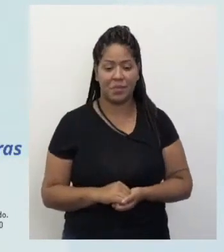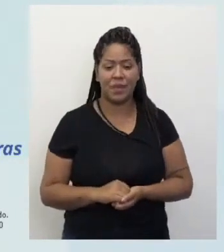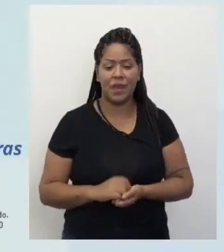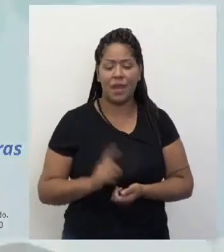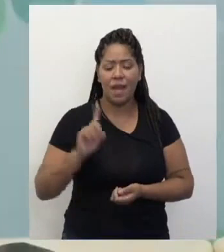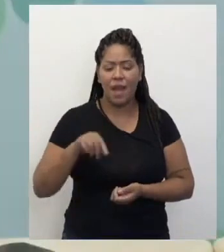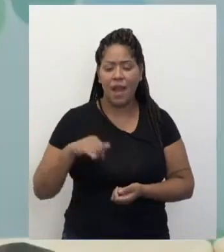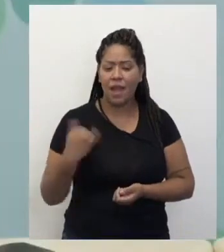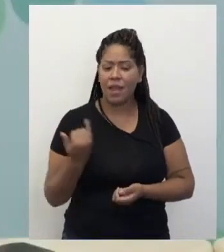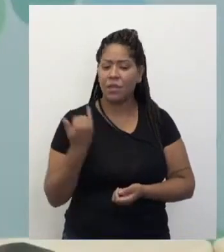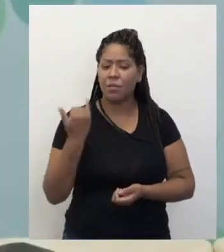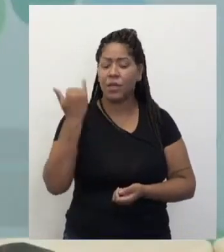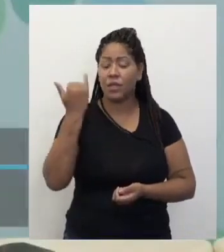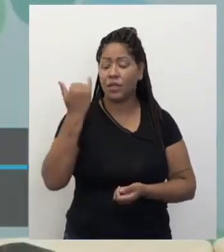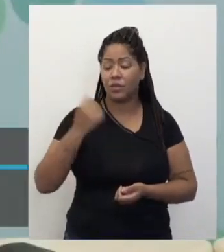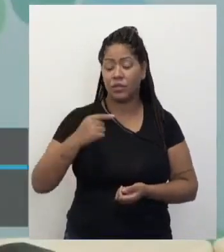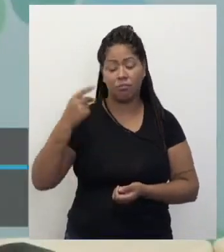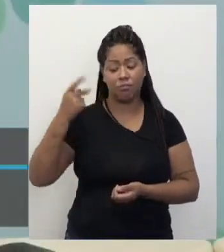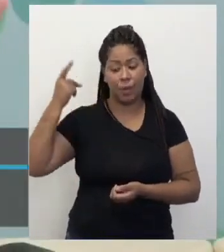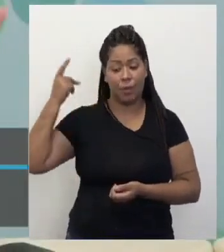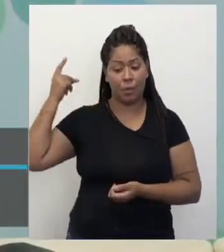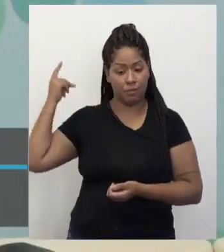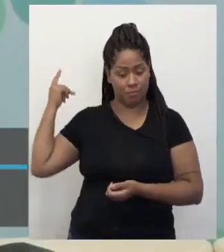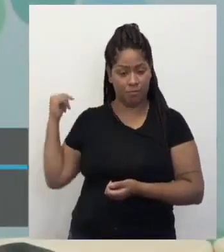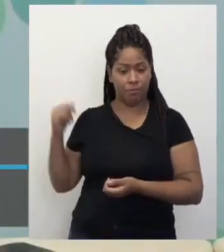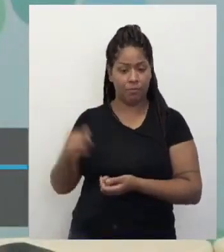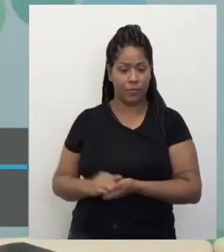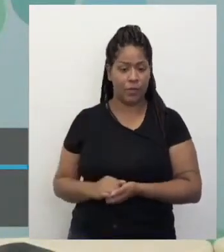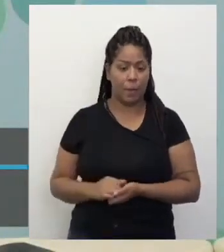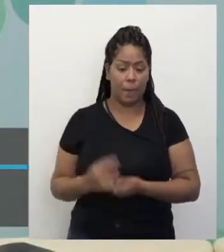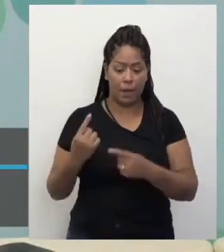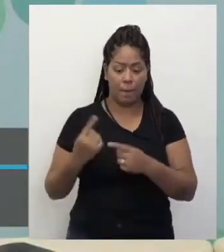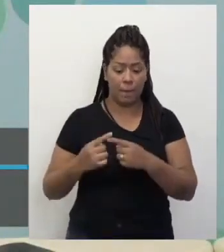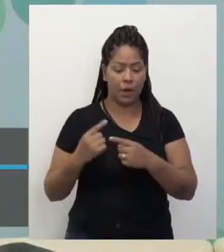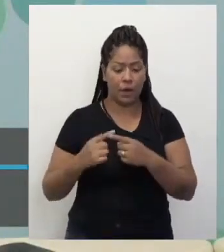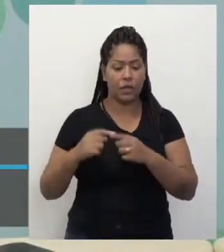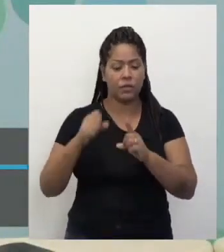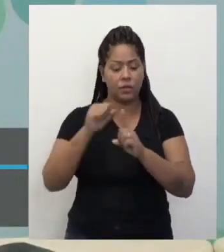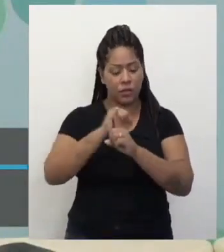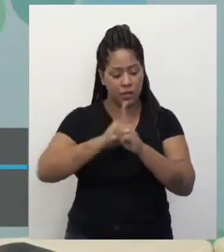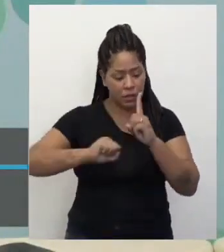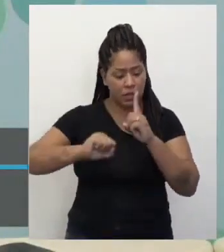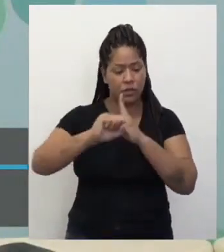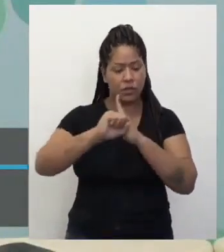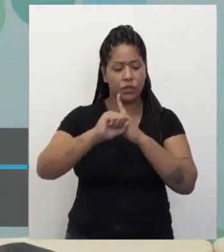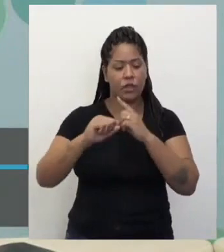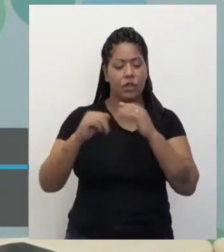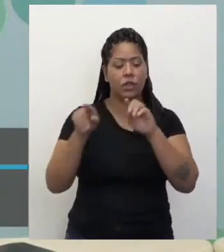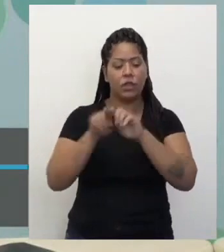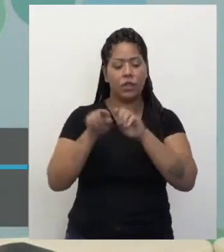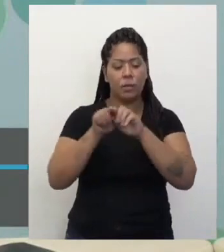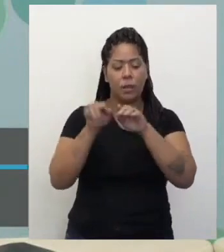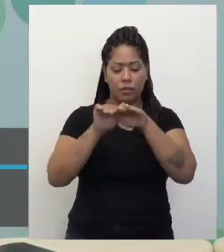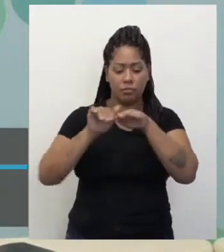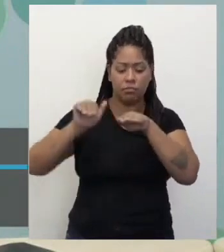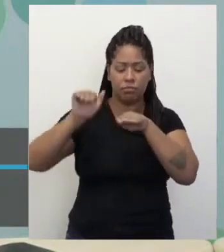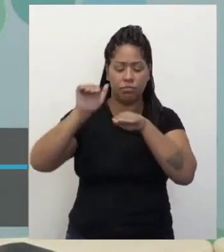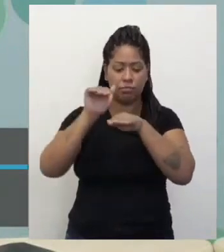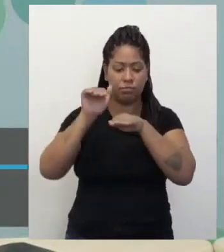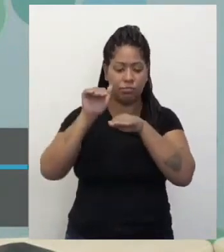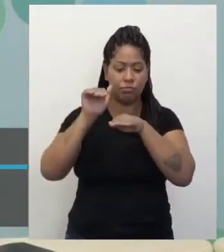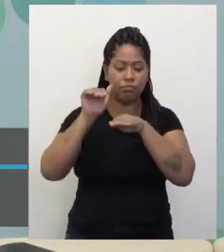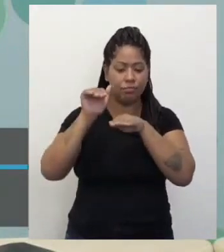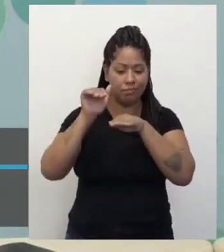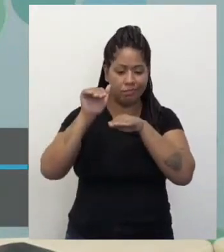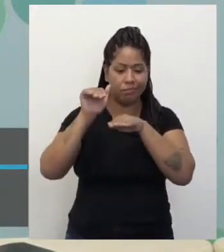na sociedade, né? Que estavam acima na hierarquia social. Então, a gente já consegue identificar essa hierarquia,